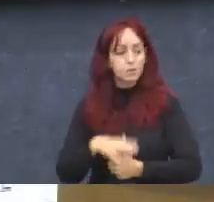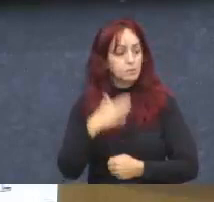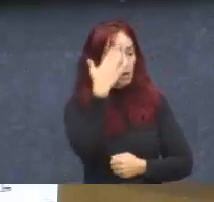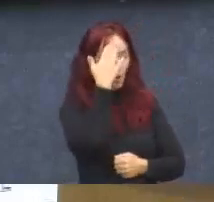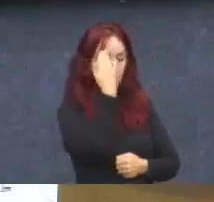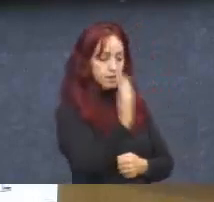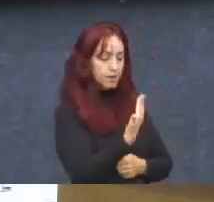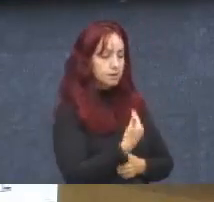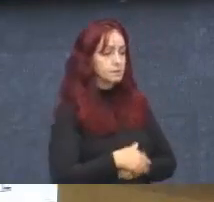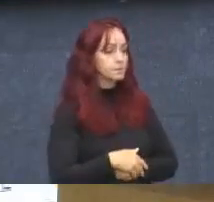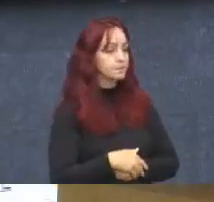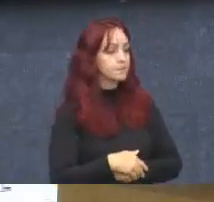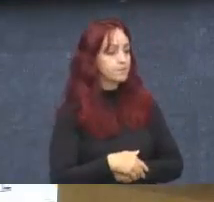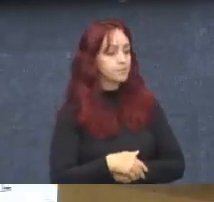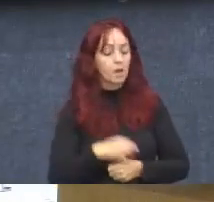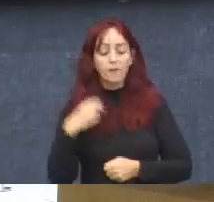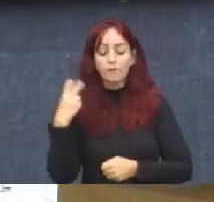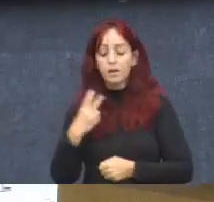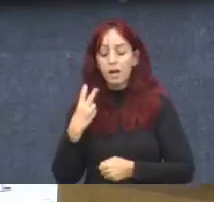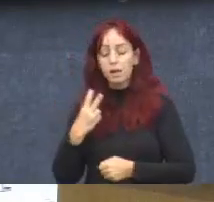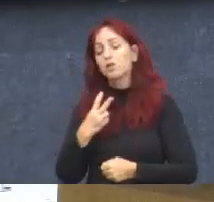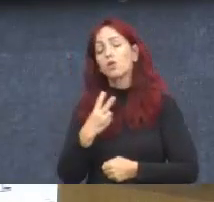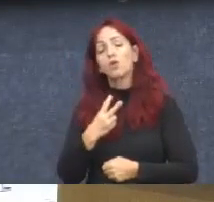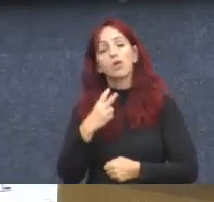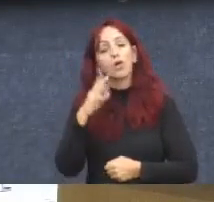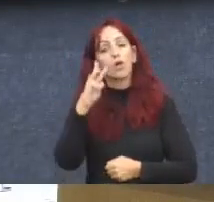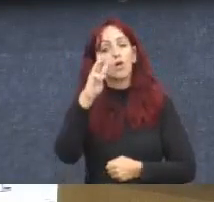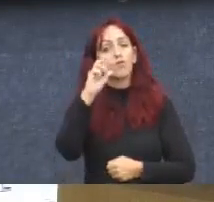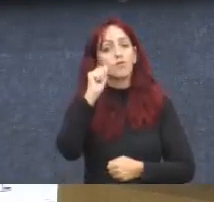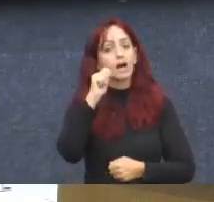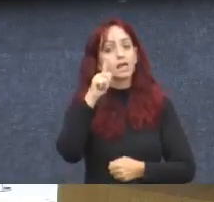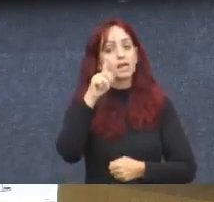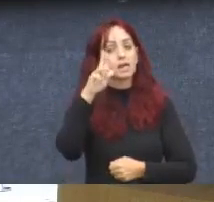Vanderlei. Vereador Wagner, muito obrigado. Concedo a parte.